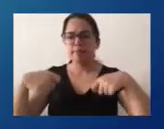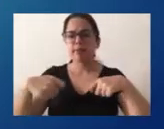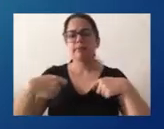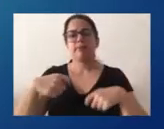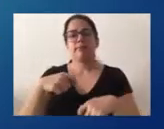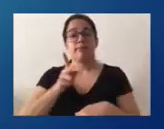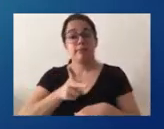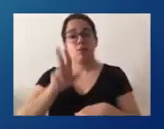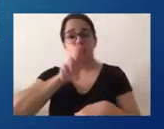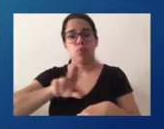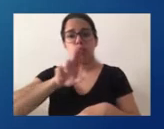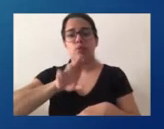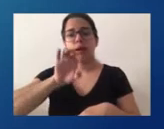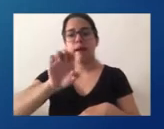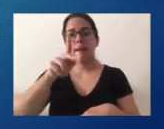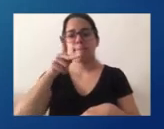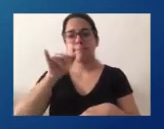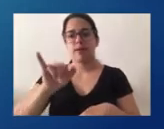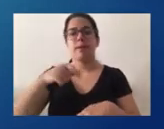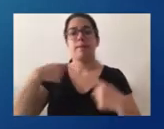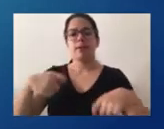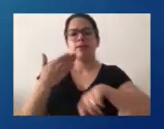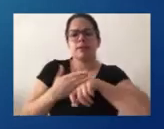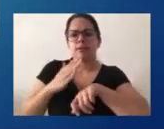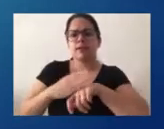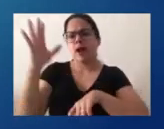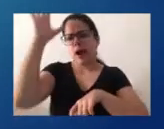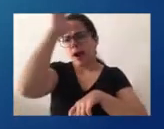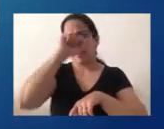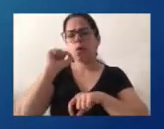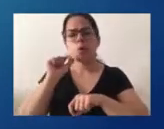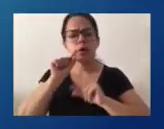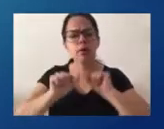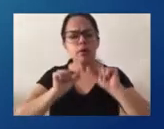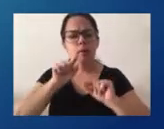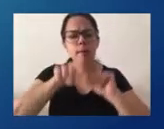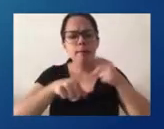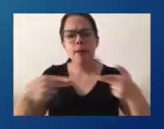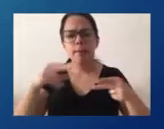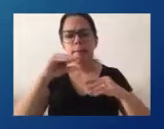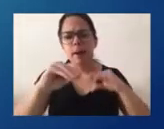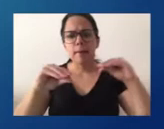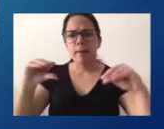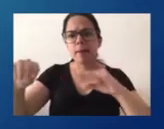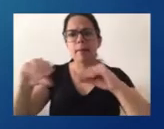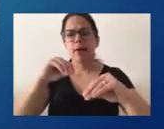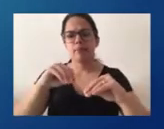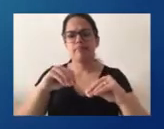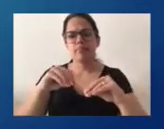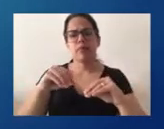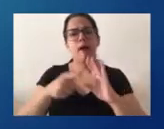participar desses protocolos, realizar essas atividades de esterilização em autoclave, elas têm que ser muito bem treinadas, têm que conhecer